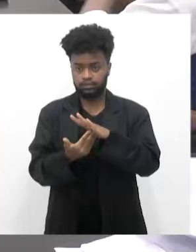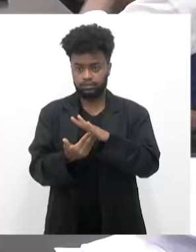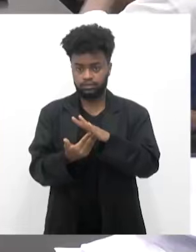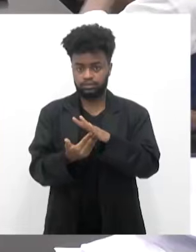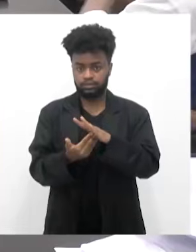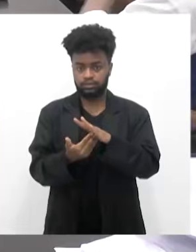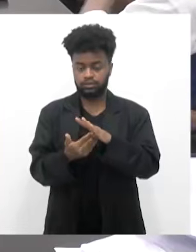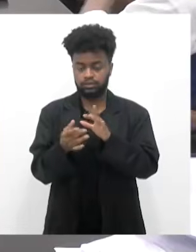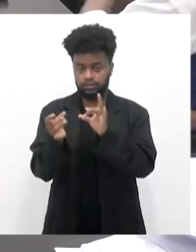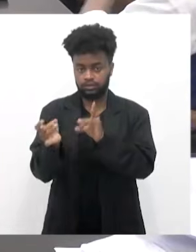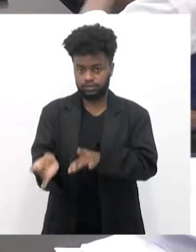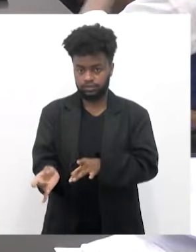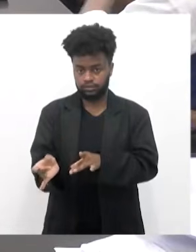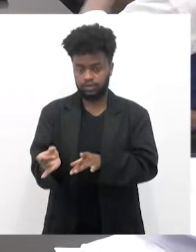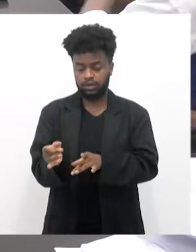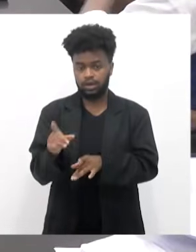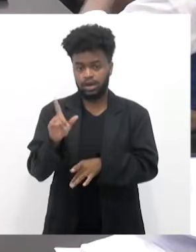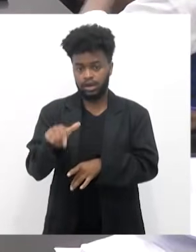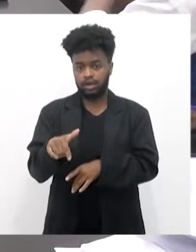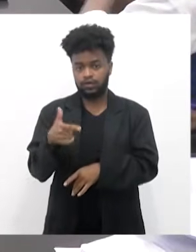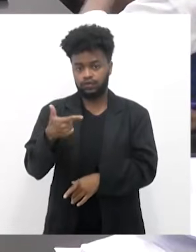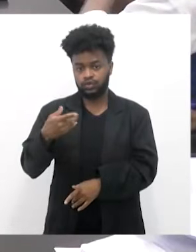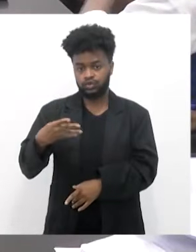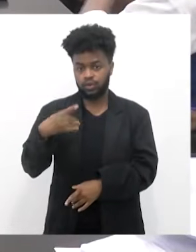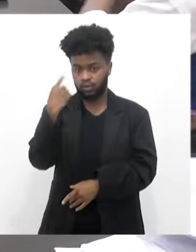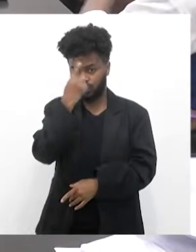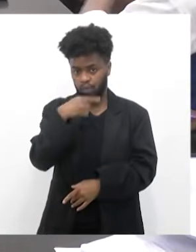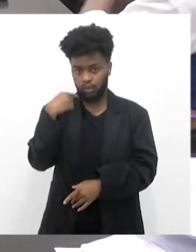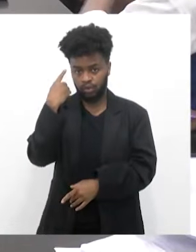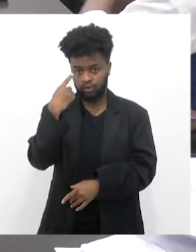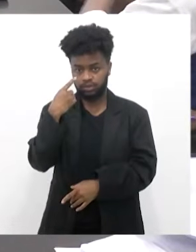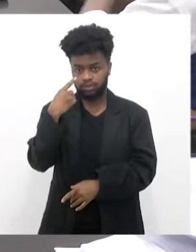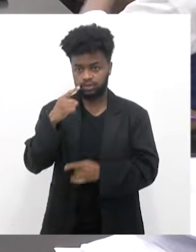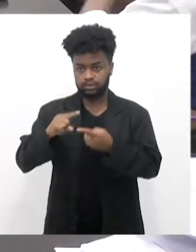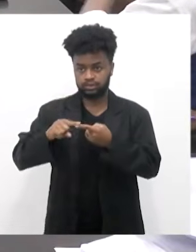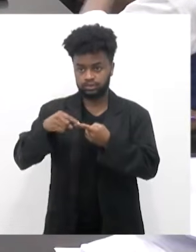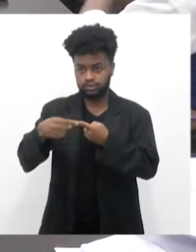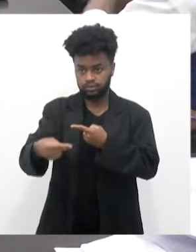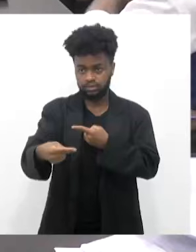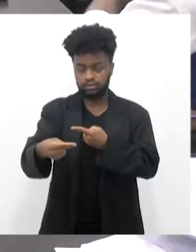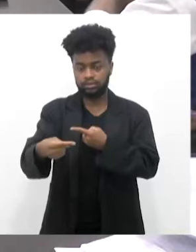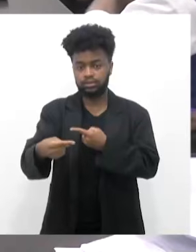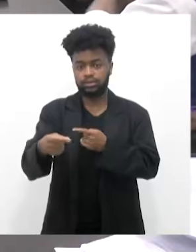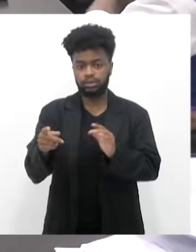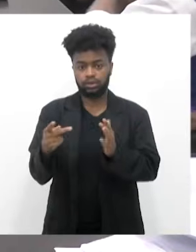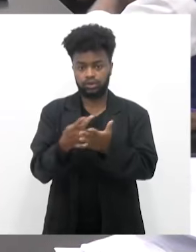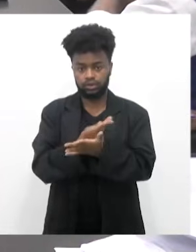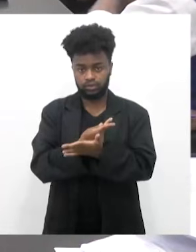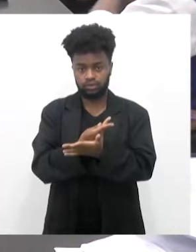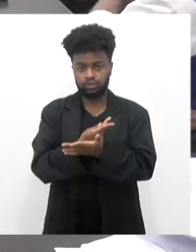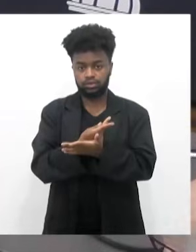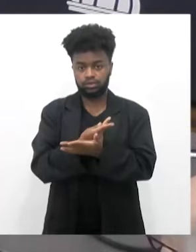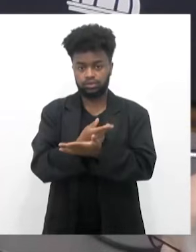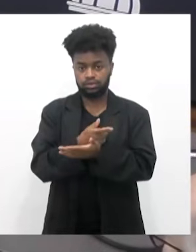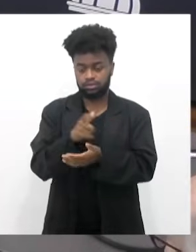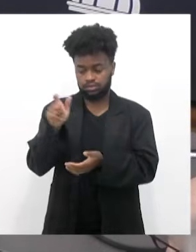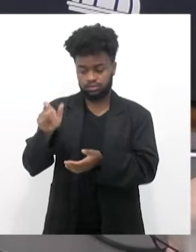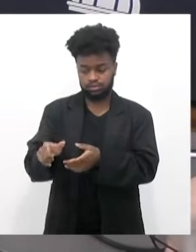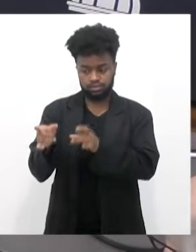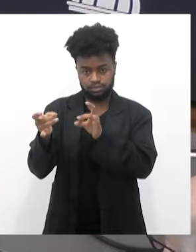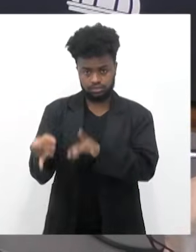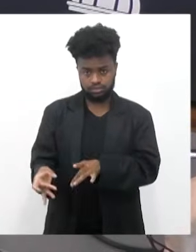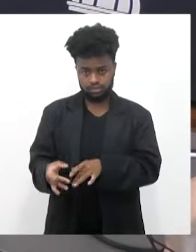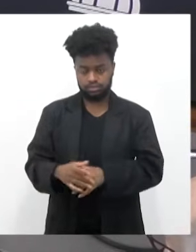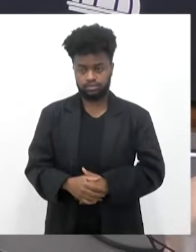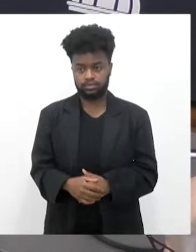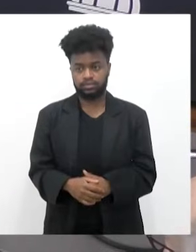de desincompatibilização é o de 24 horas após a ocorrência do fato que é a dupla